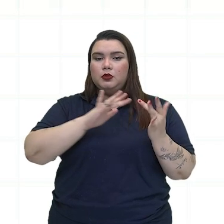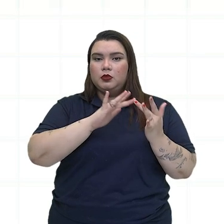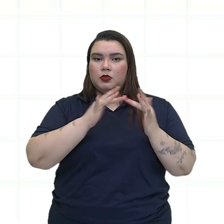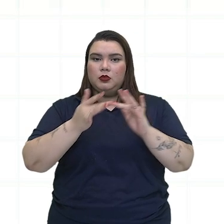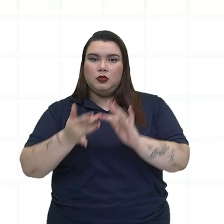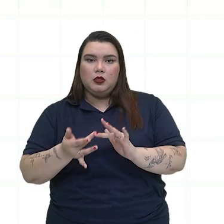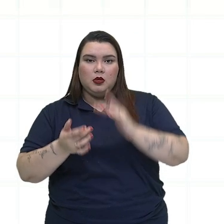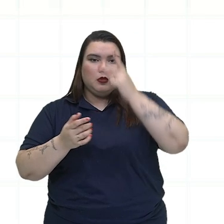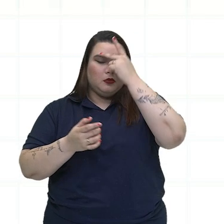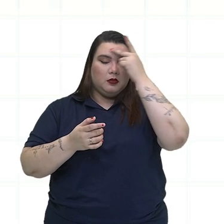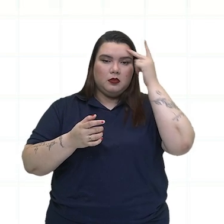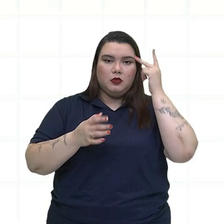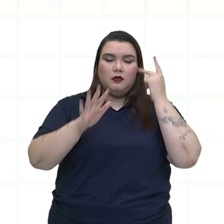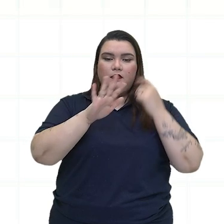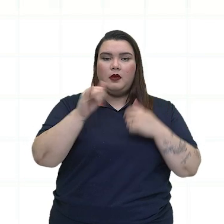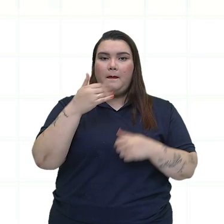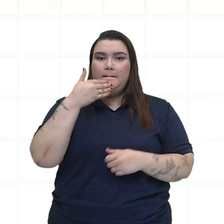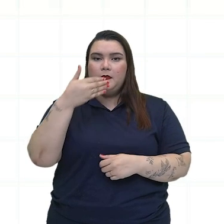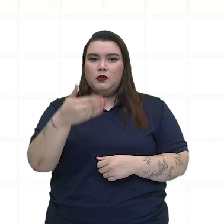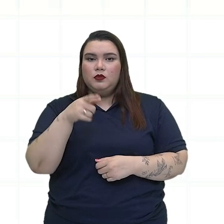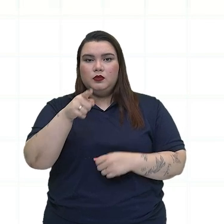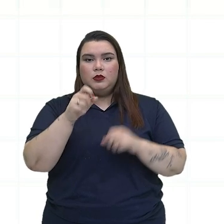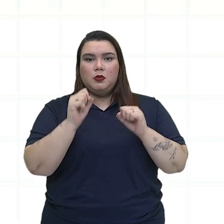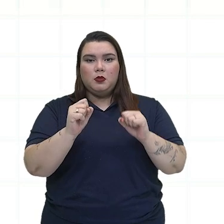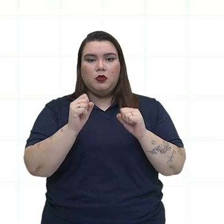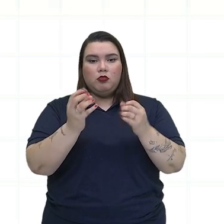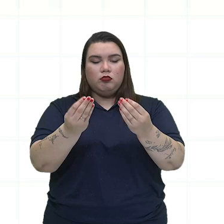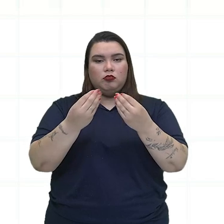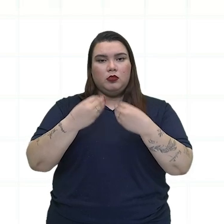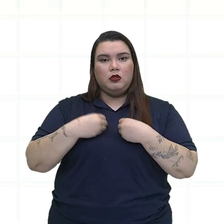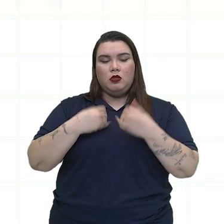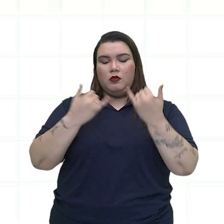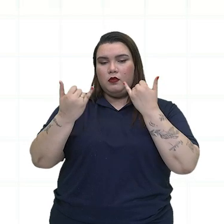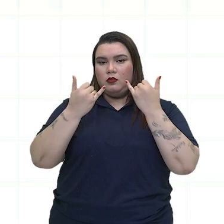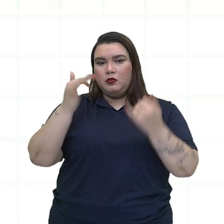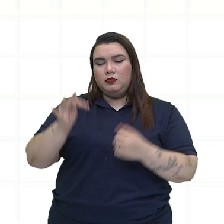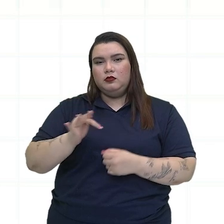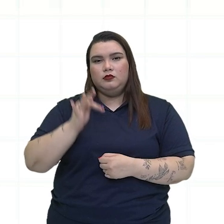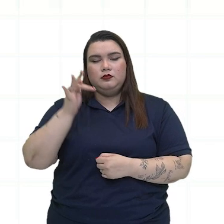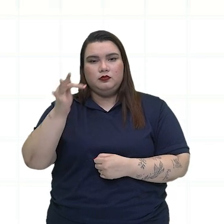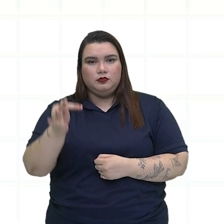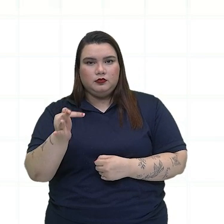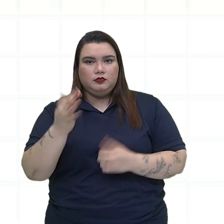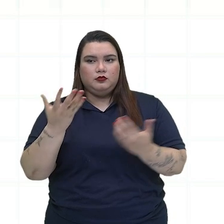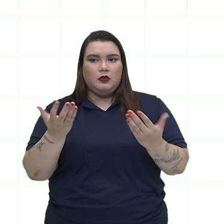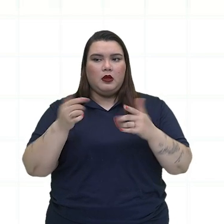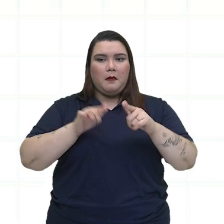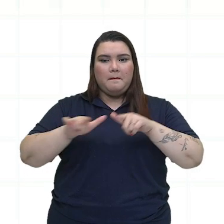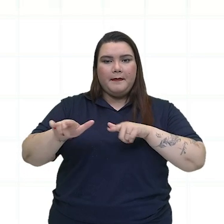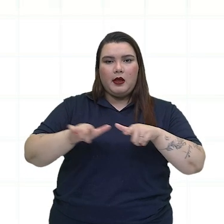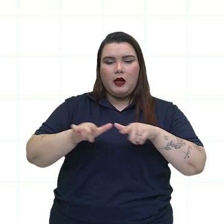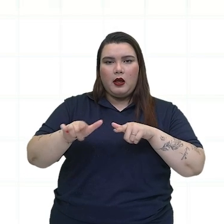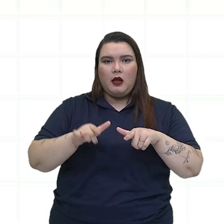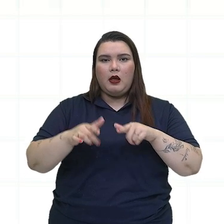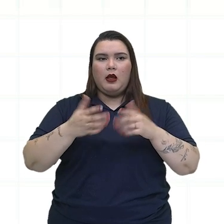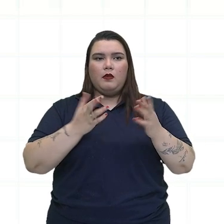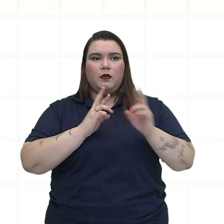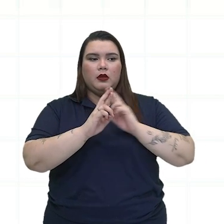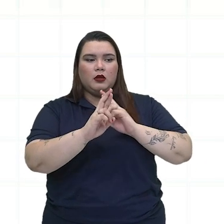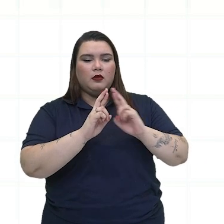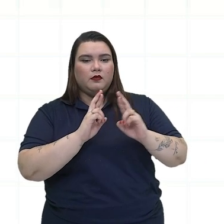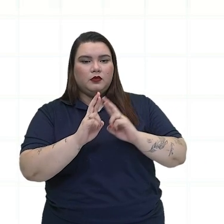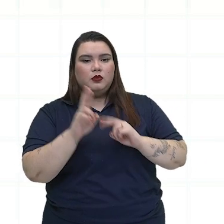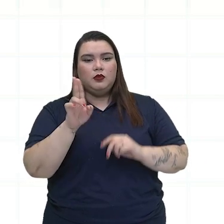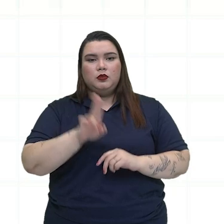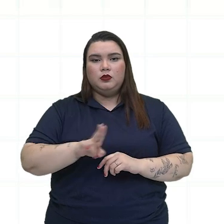as pessoas vão pedir para que você forneça, né, futuramente, em empregos, em entrevistas. Isso